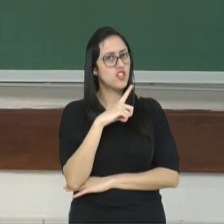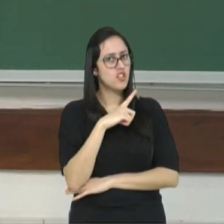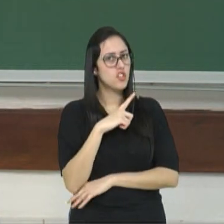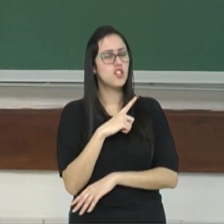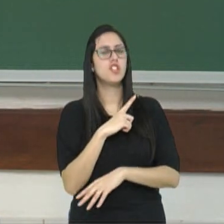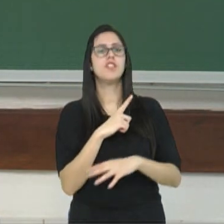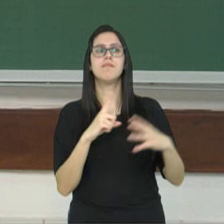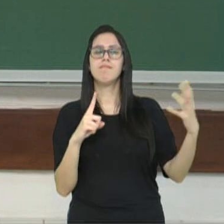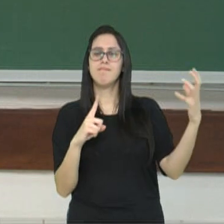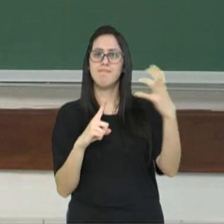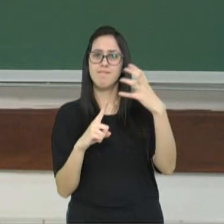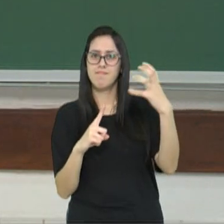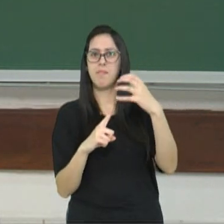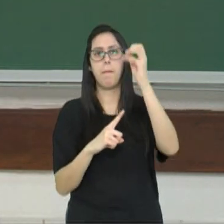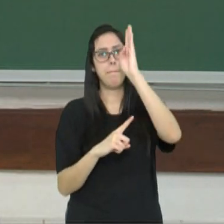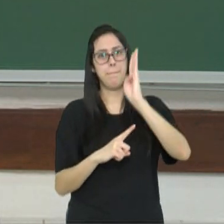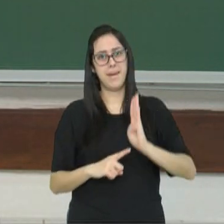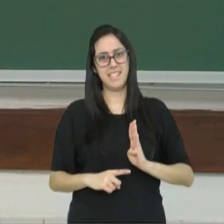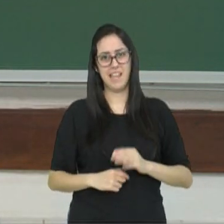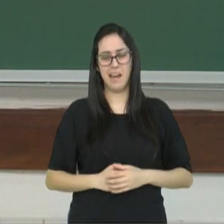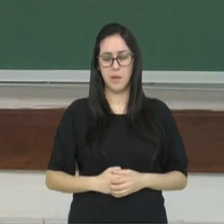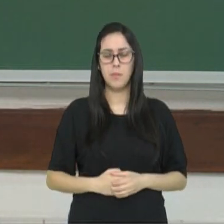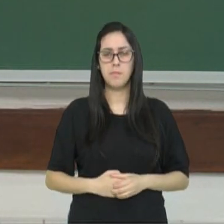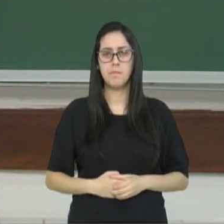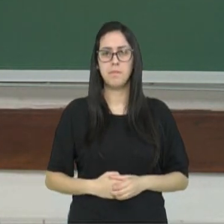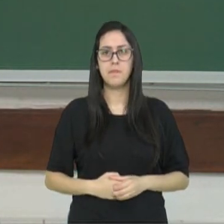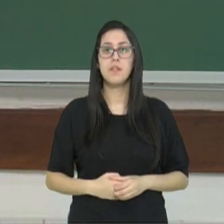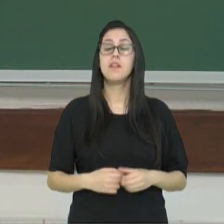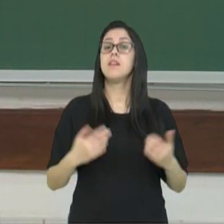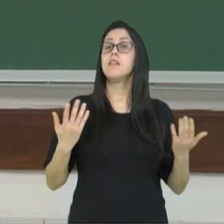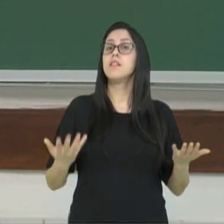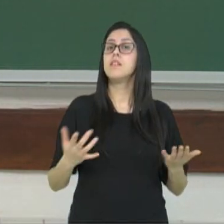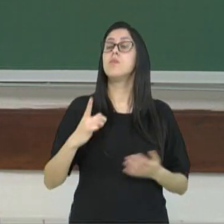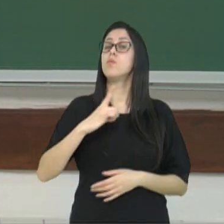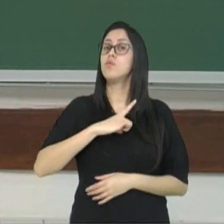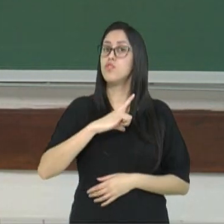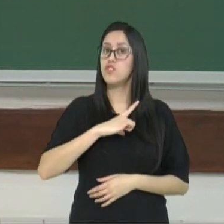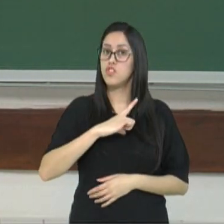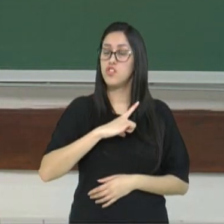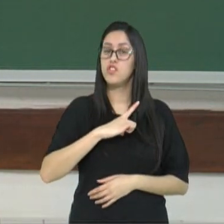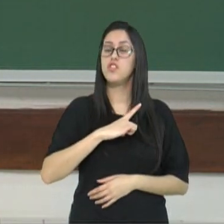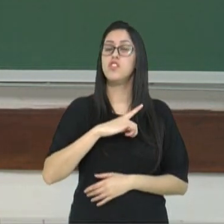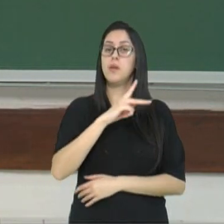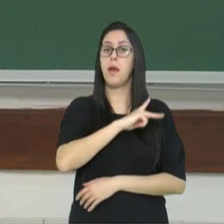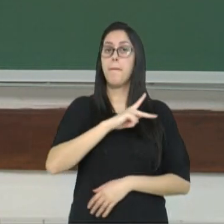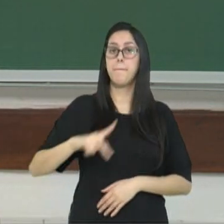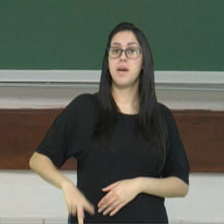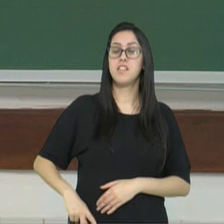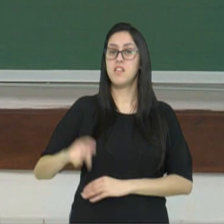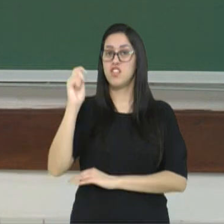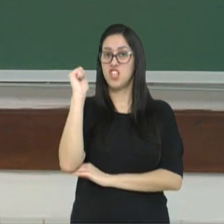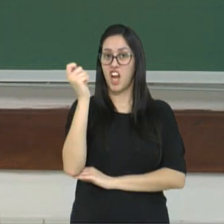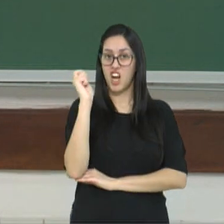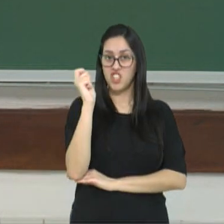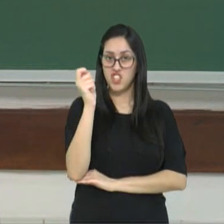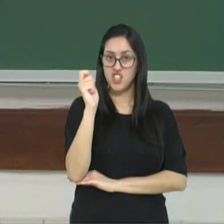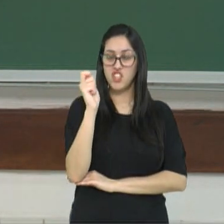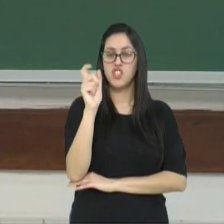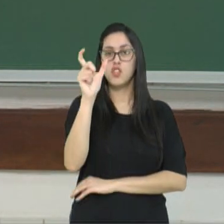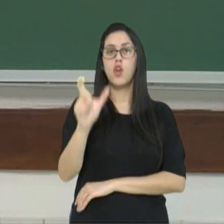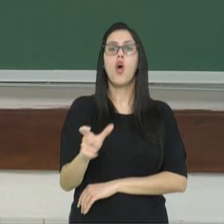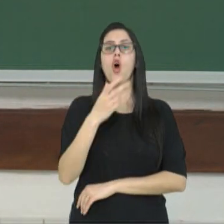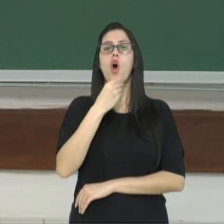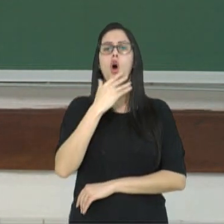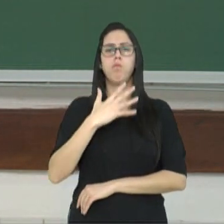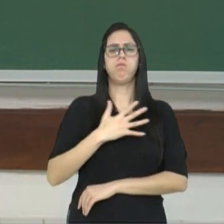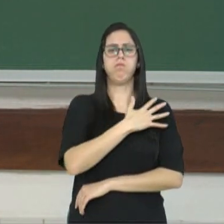Império Brasileiro. Então aí vai ser dado o comando de tropas para o presidente argentino e general Mitre.